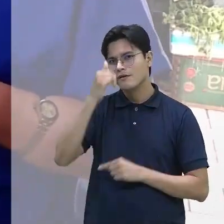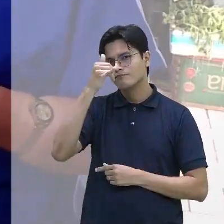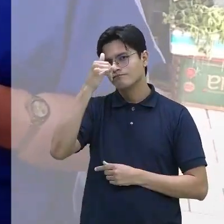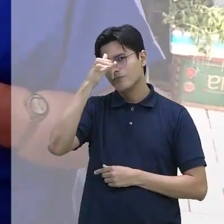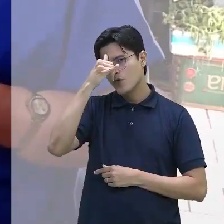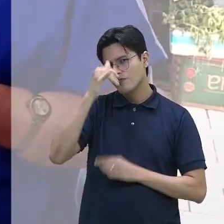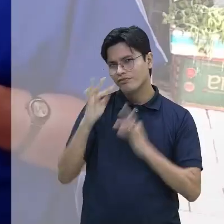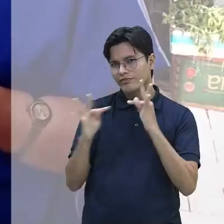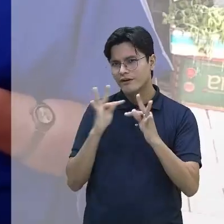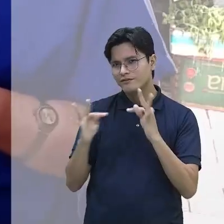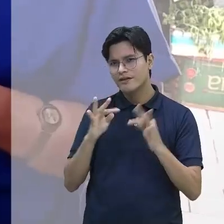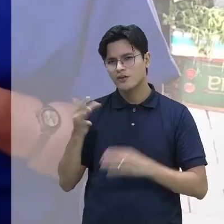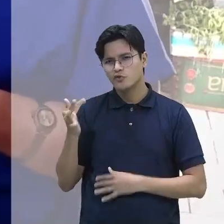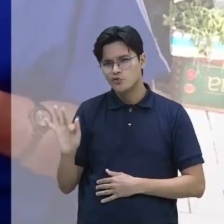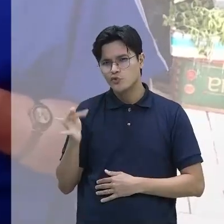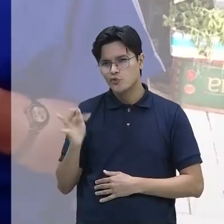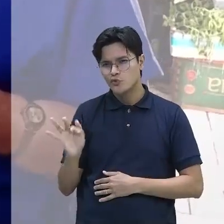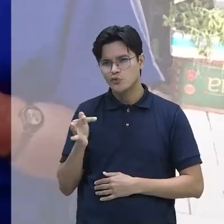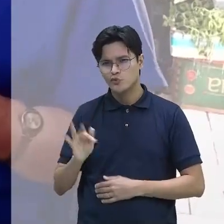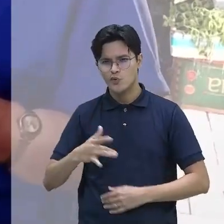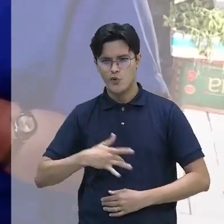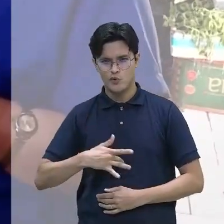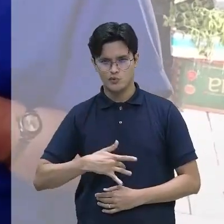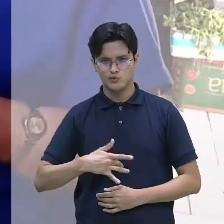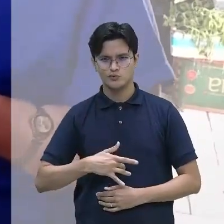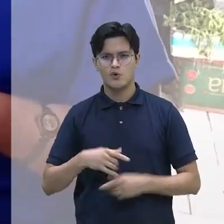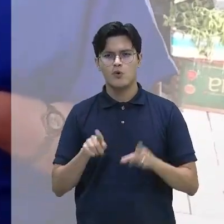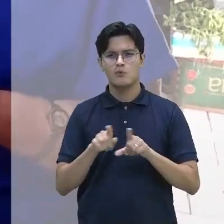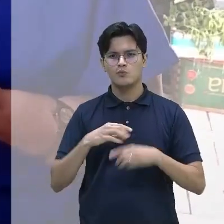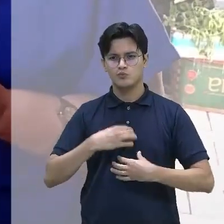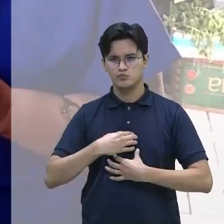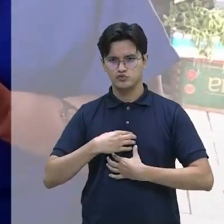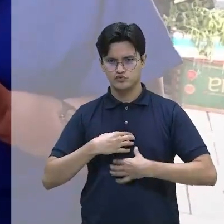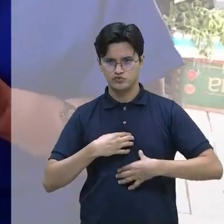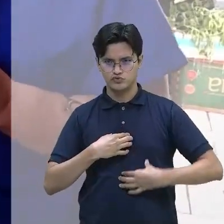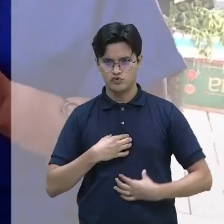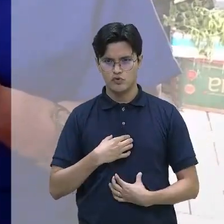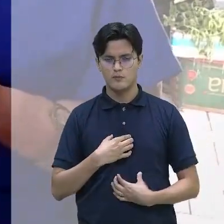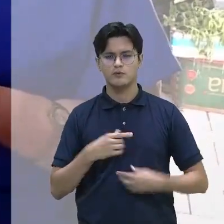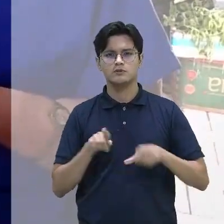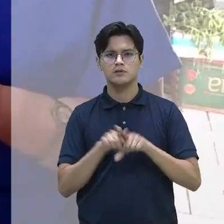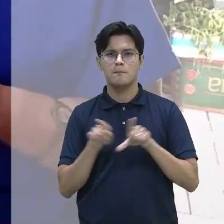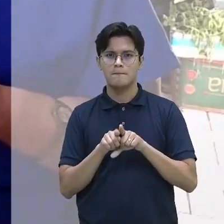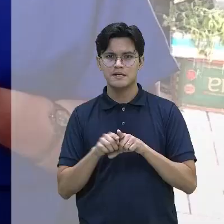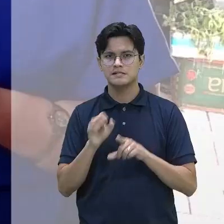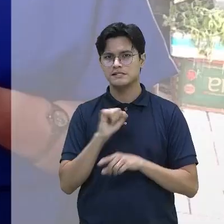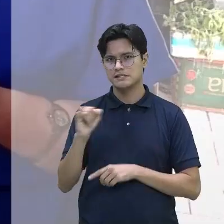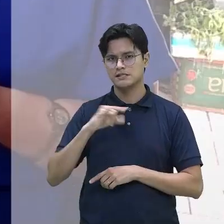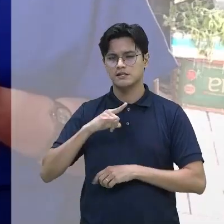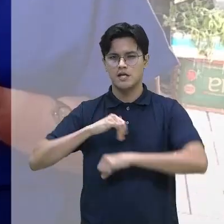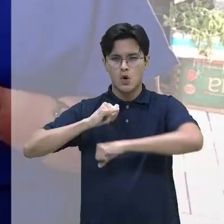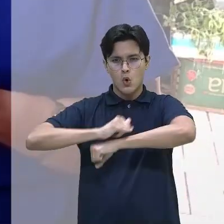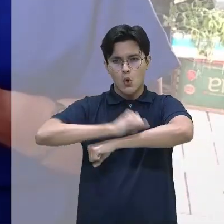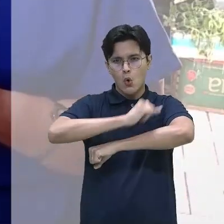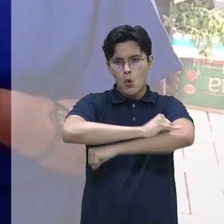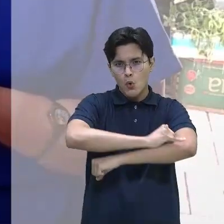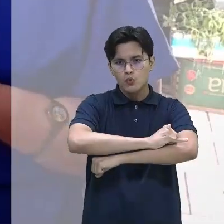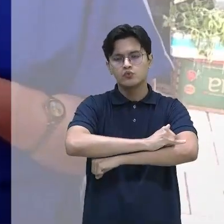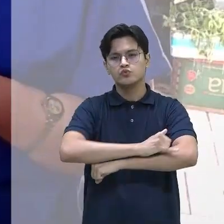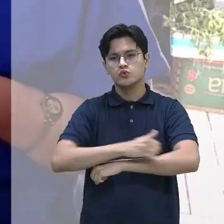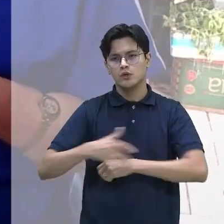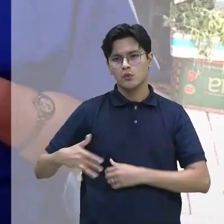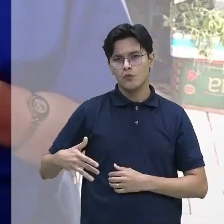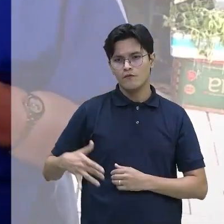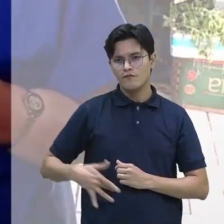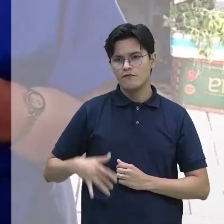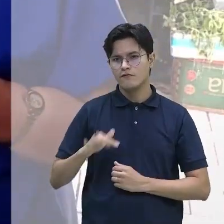de gordura no fígado. Que para isso nós temos o que? A espinheira santa, nós temos a sacaca, o boldo. Tudo